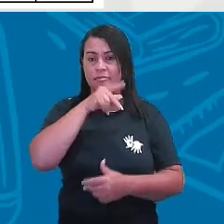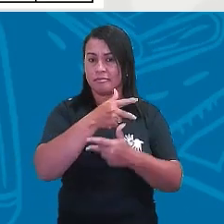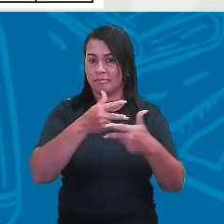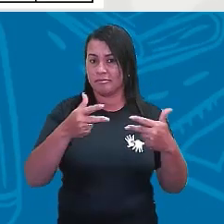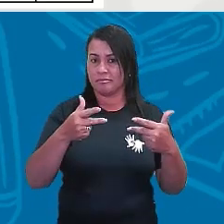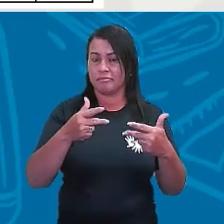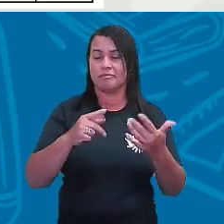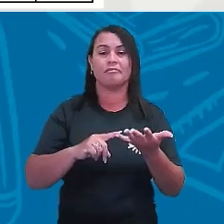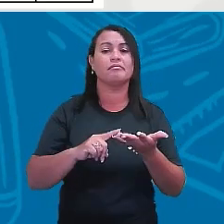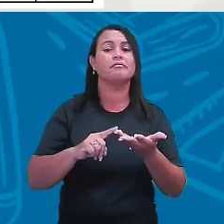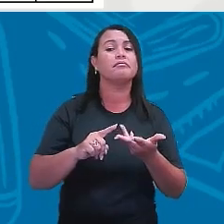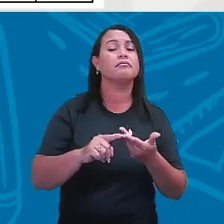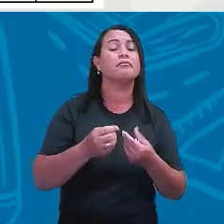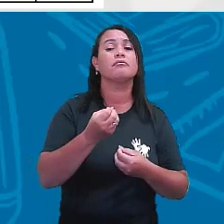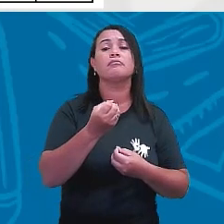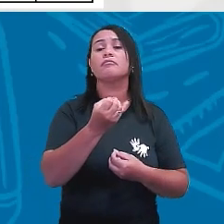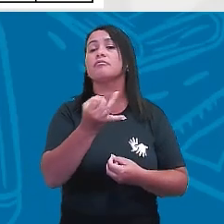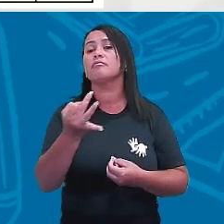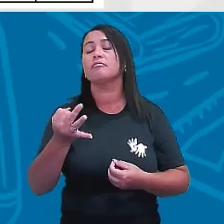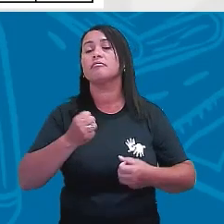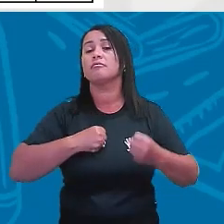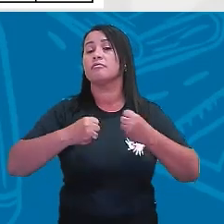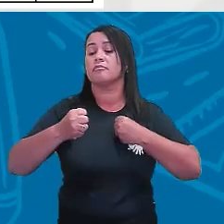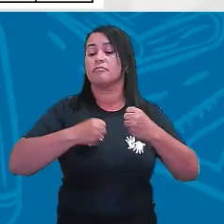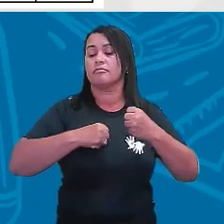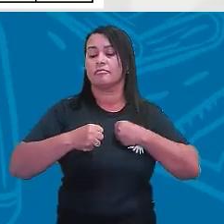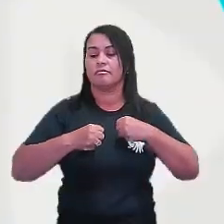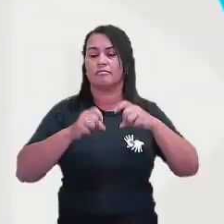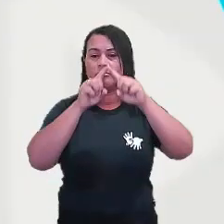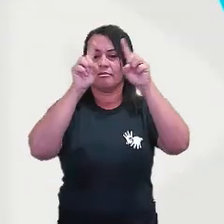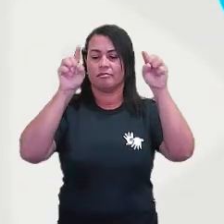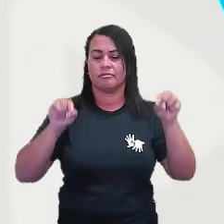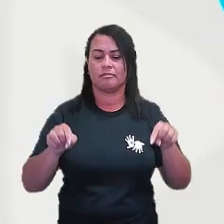contar quantos orangotangos nós temos no quadro.